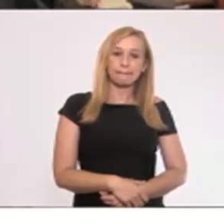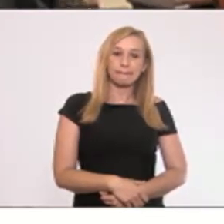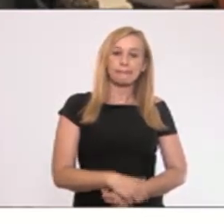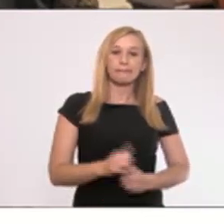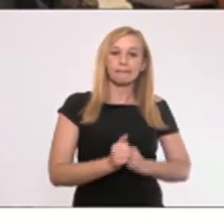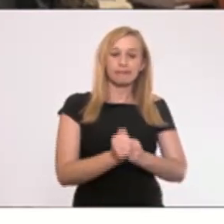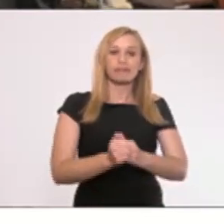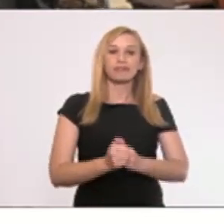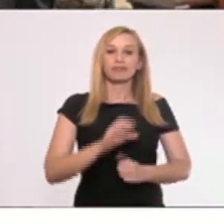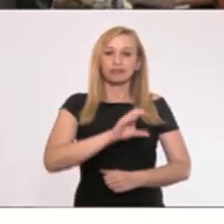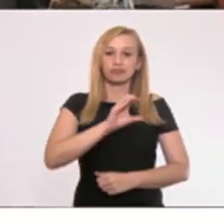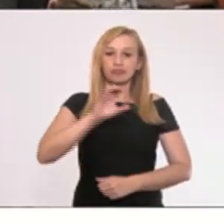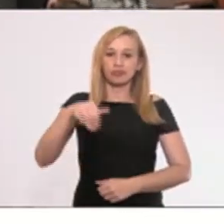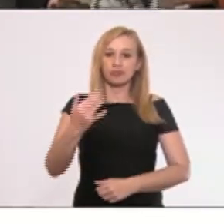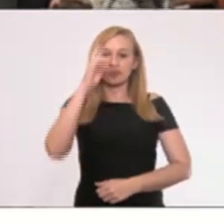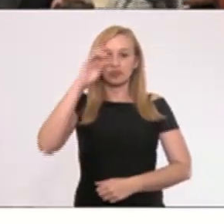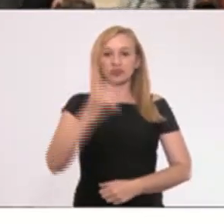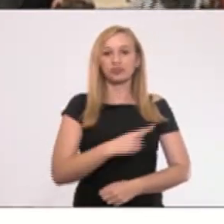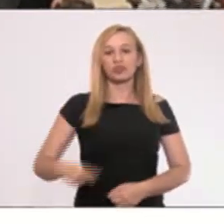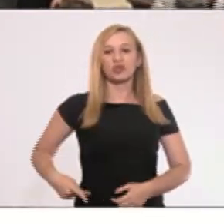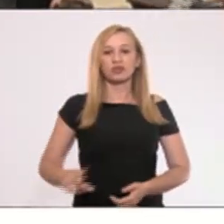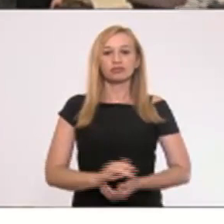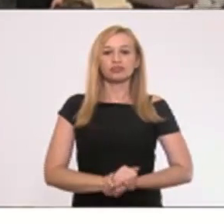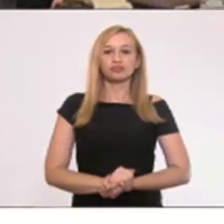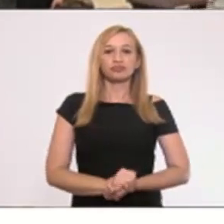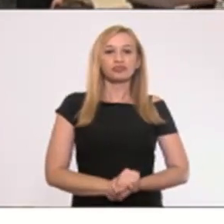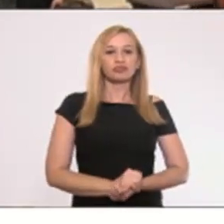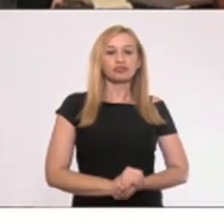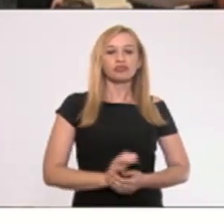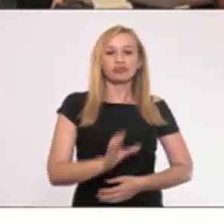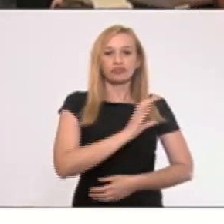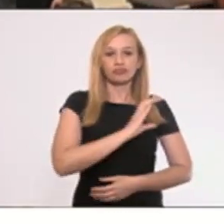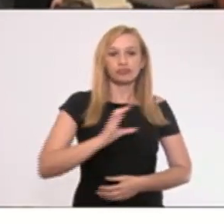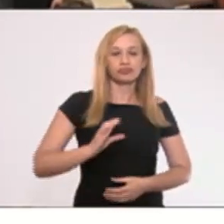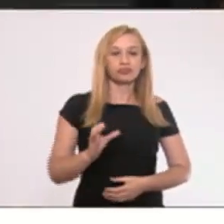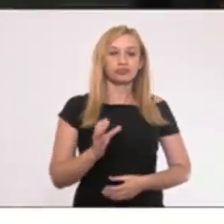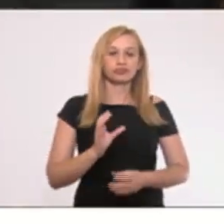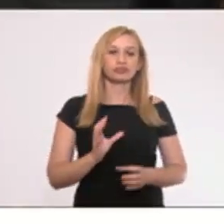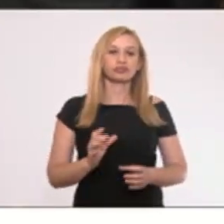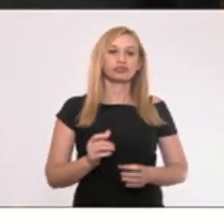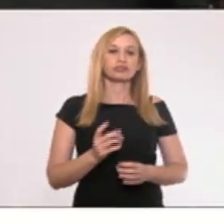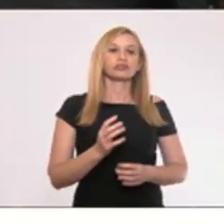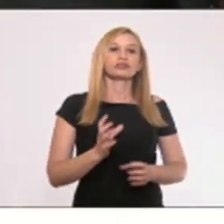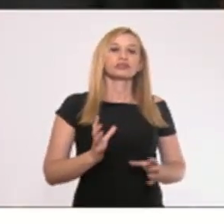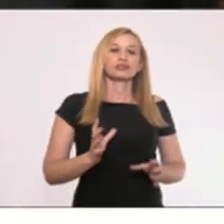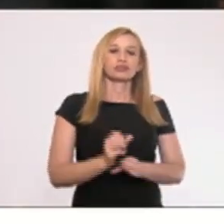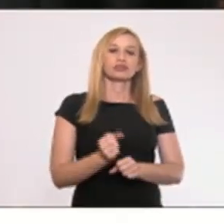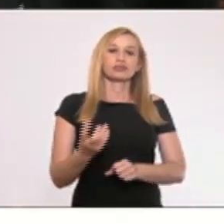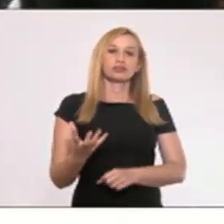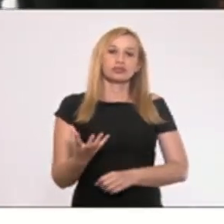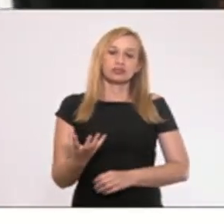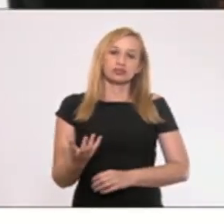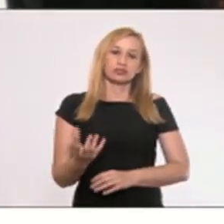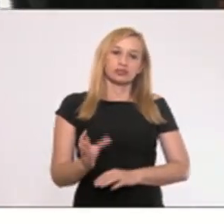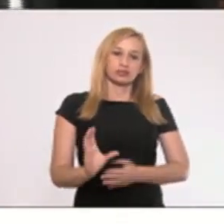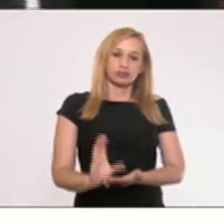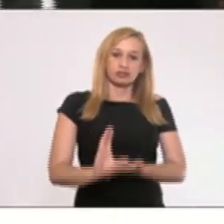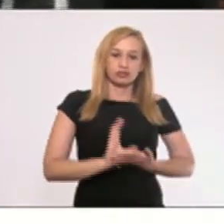Acompanho o parecer da CCJ, presidente. Pela Comissão de Tributação, Controle da Arrecadação Estadual dos Tributos Estaduais,